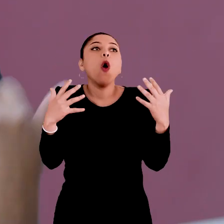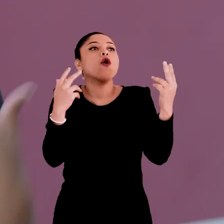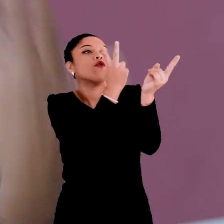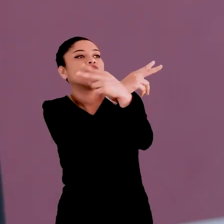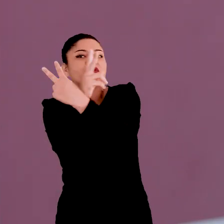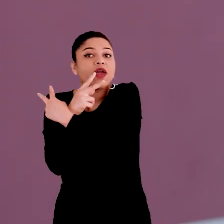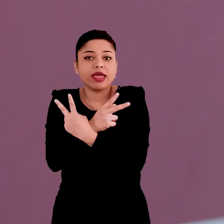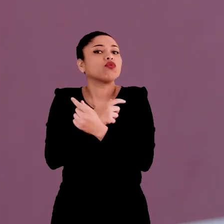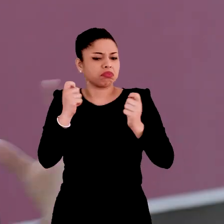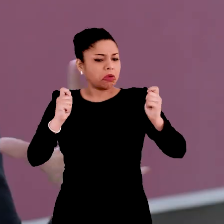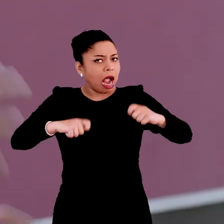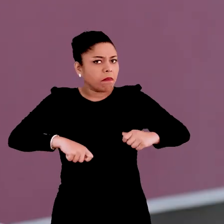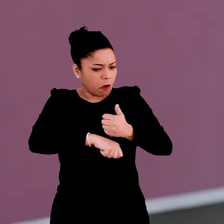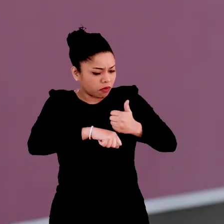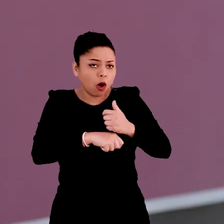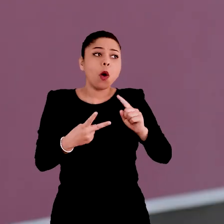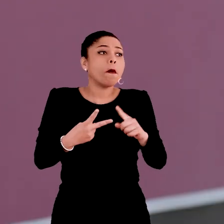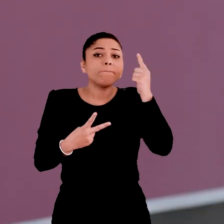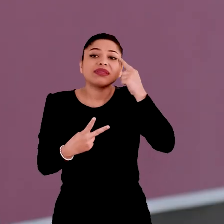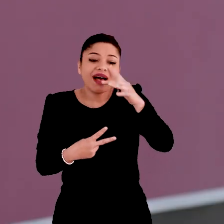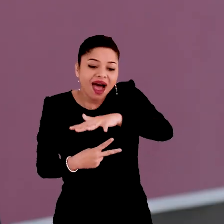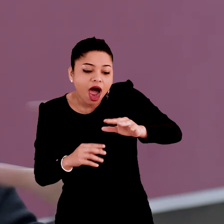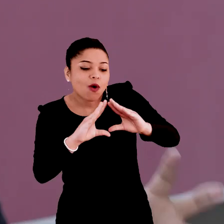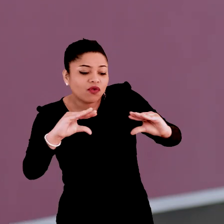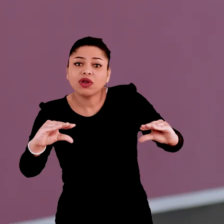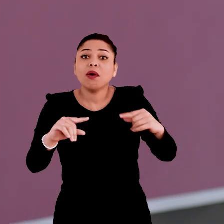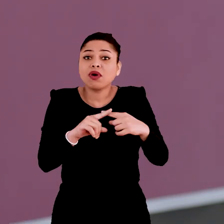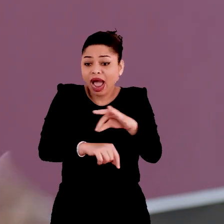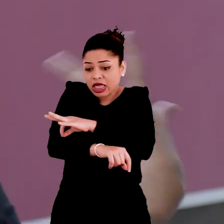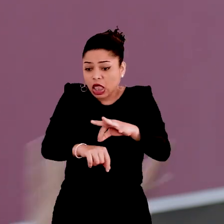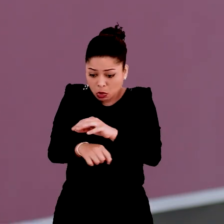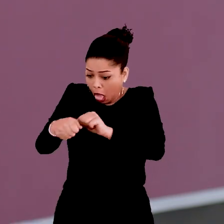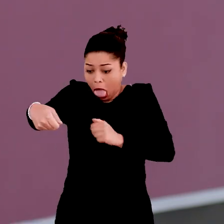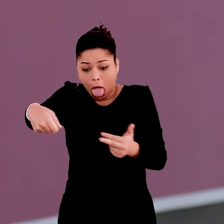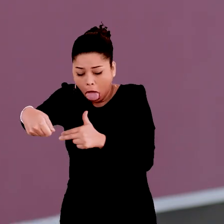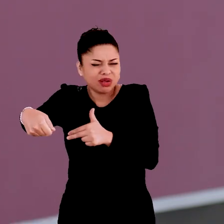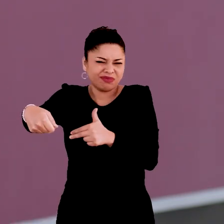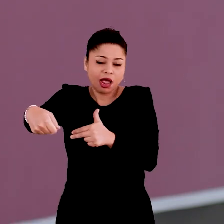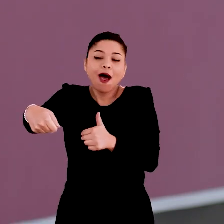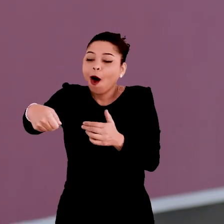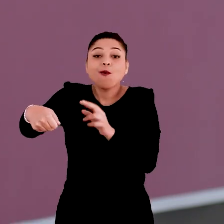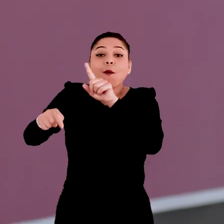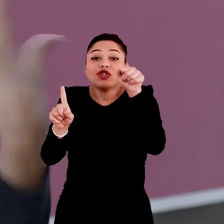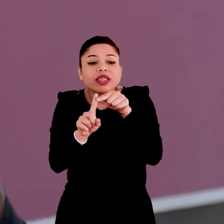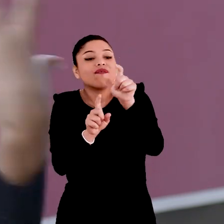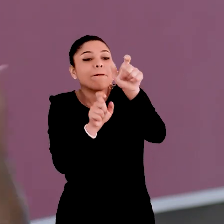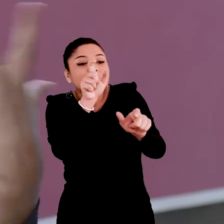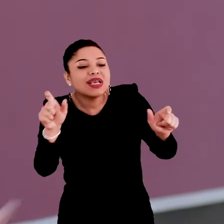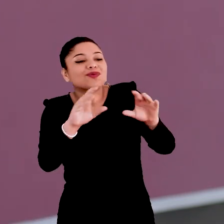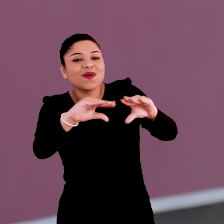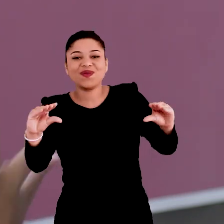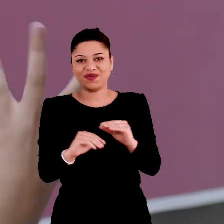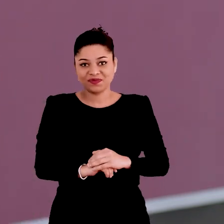A arquitetura é para a pessoa. No momento em que nós estávamos fazendo essa seleção, conversando entre equipe, nós